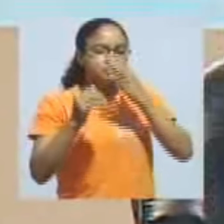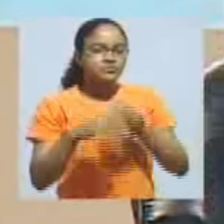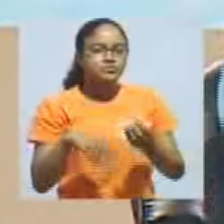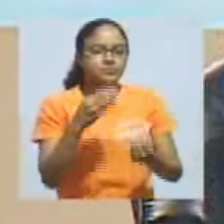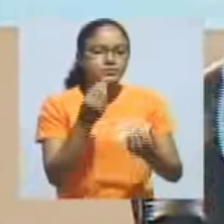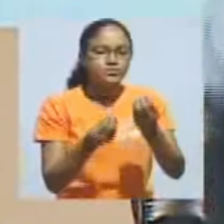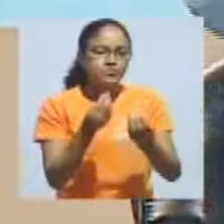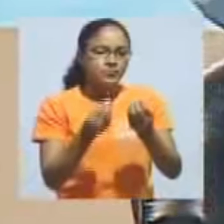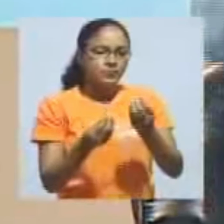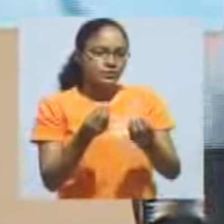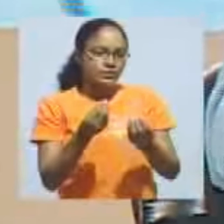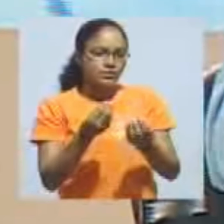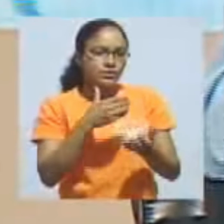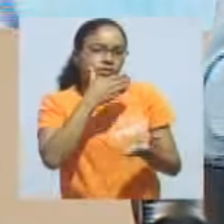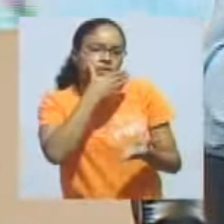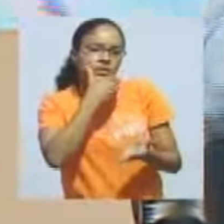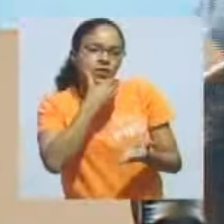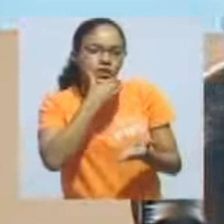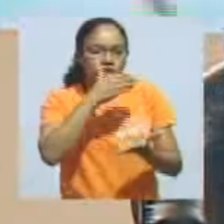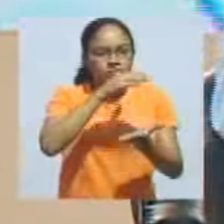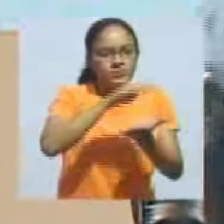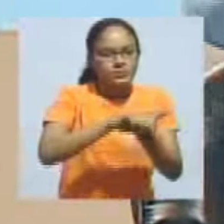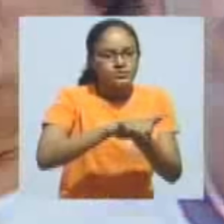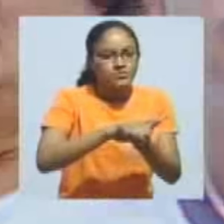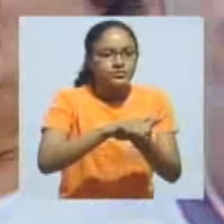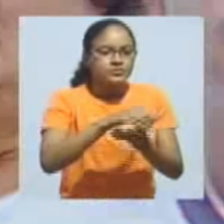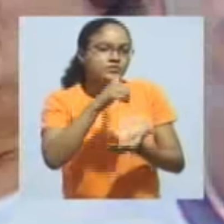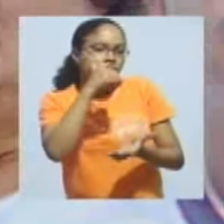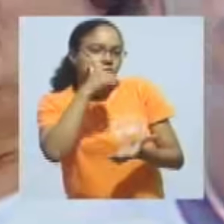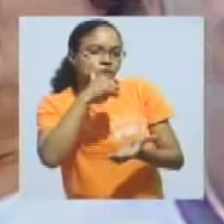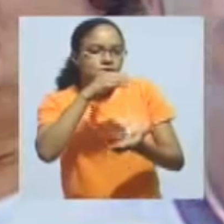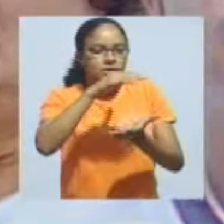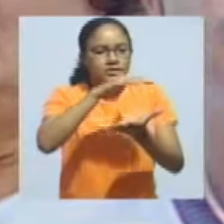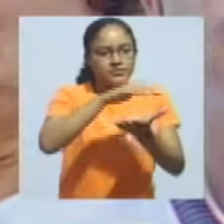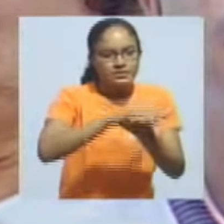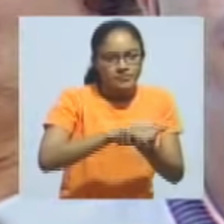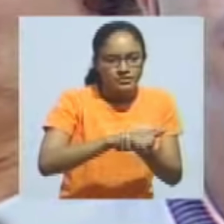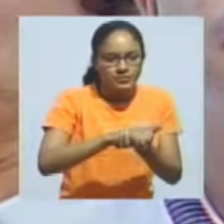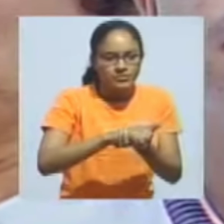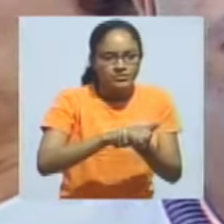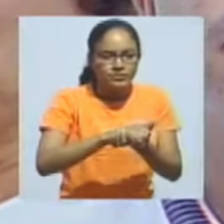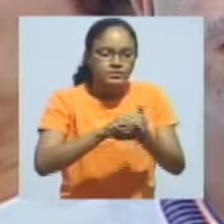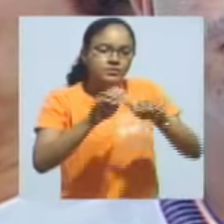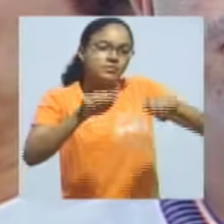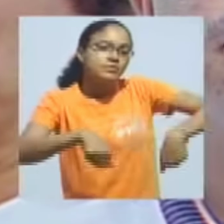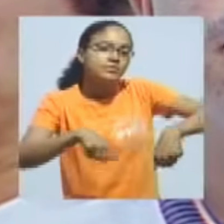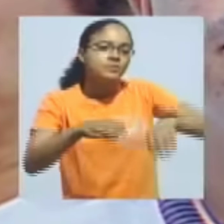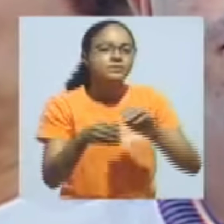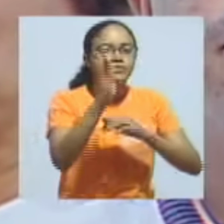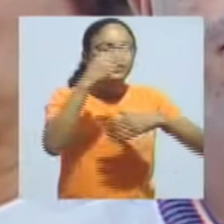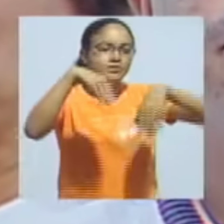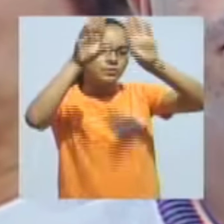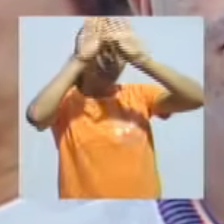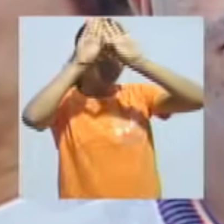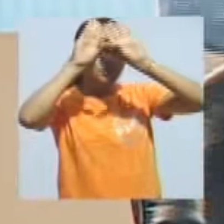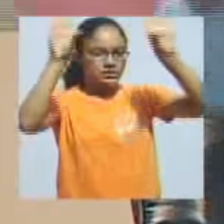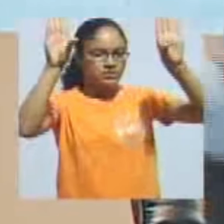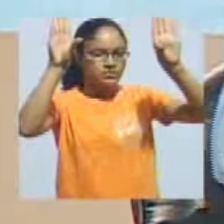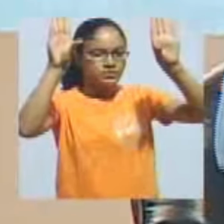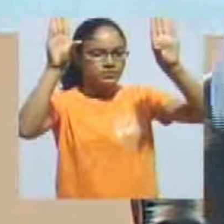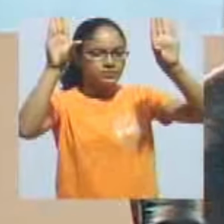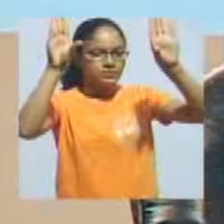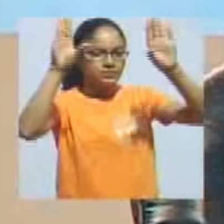como esposo, como esposa, como pai, como mãe de família, como sacerdote, como religioso, como consagrado,